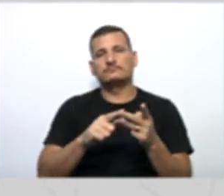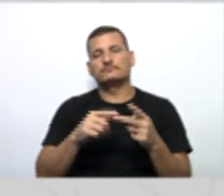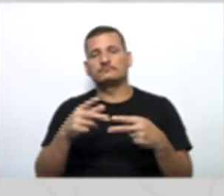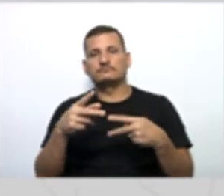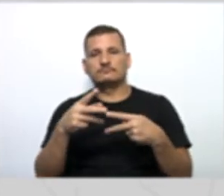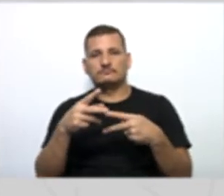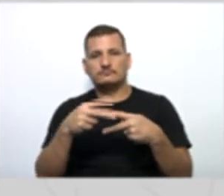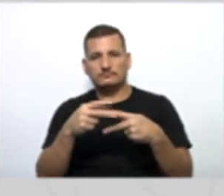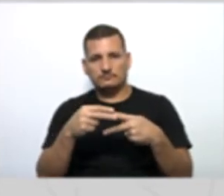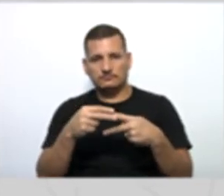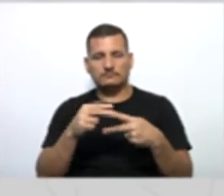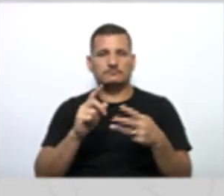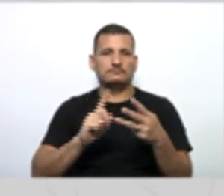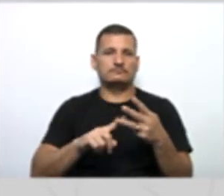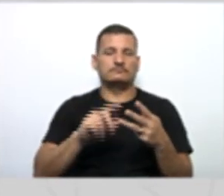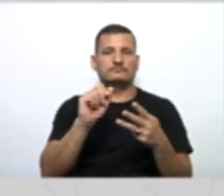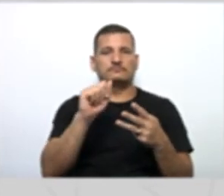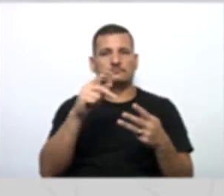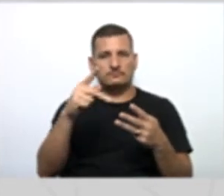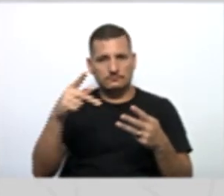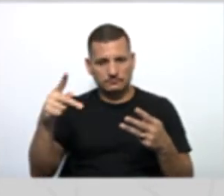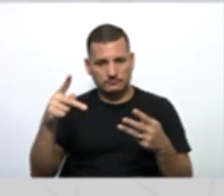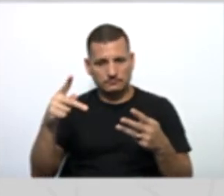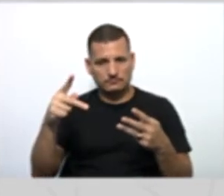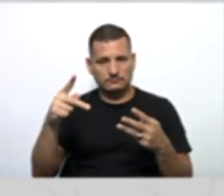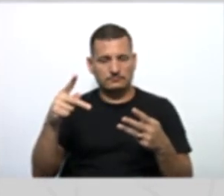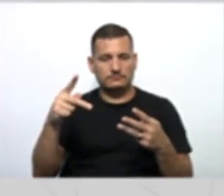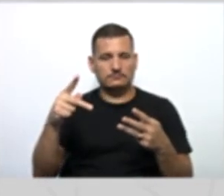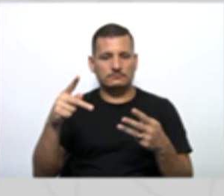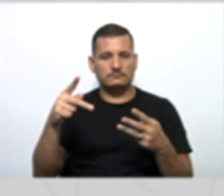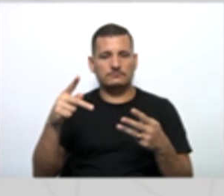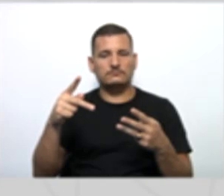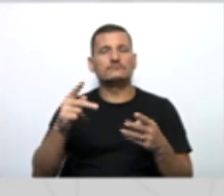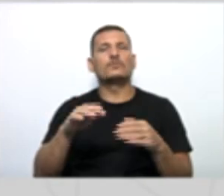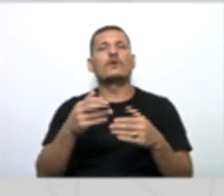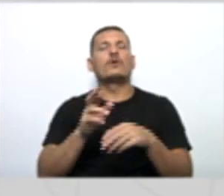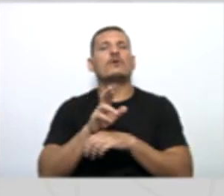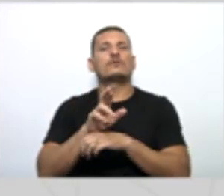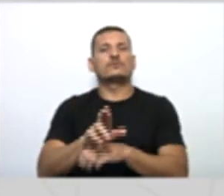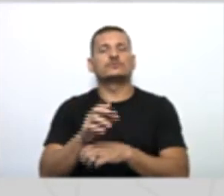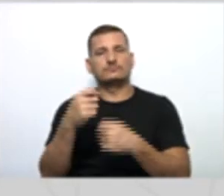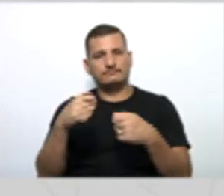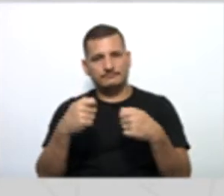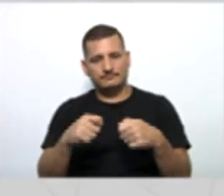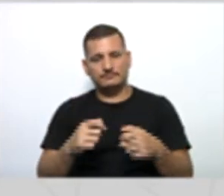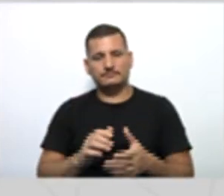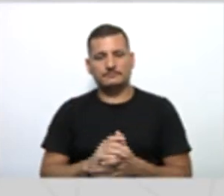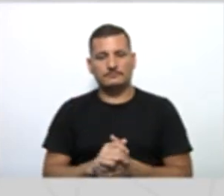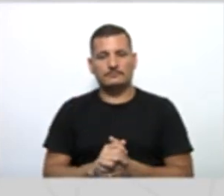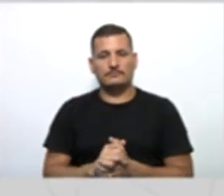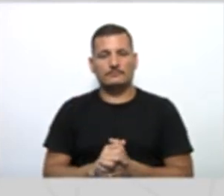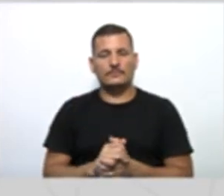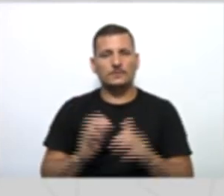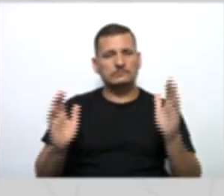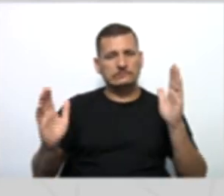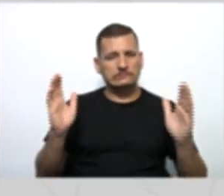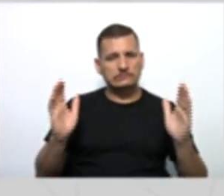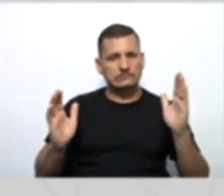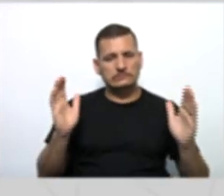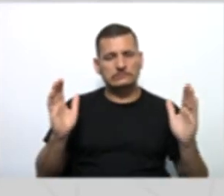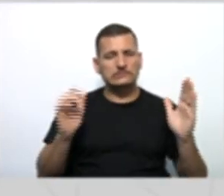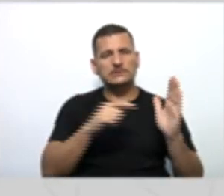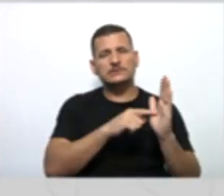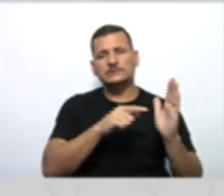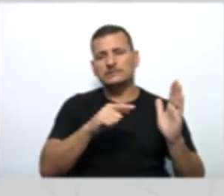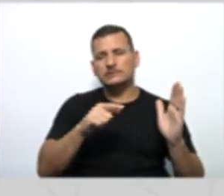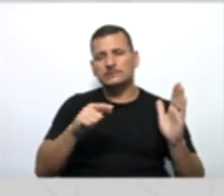caneta, eu vou precisar de um aplicativo. Quais recursos que eu vou precisar? Em quanto tempo eu vou conseguir fazer